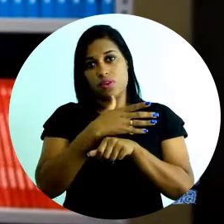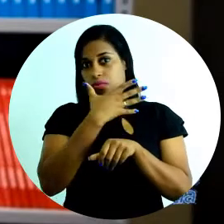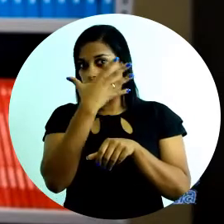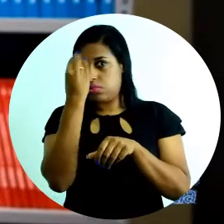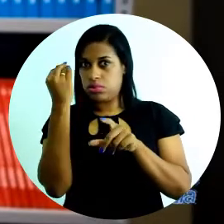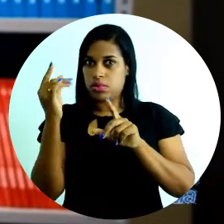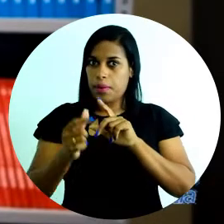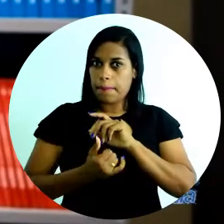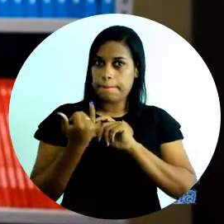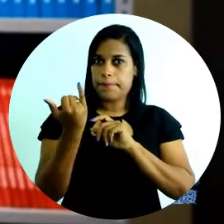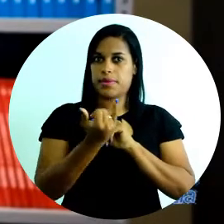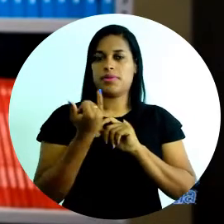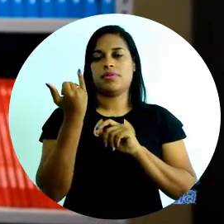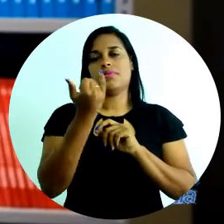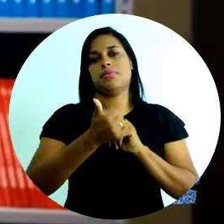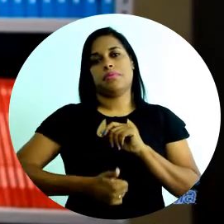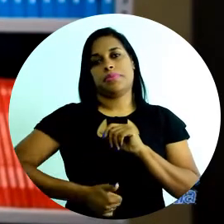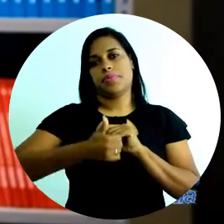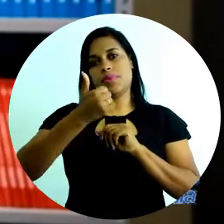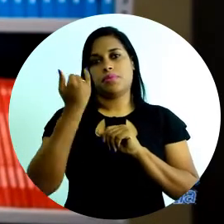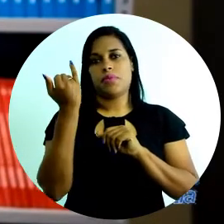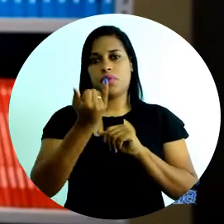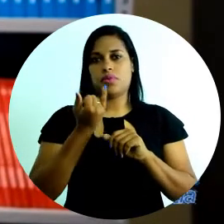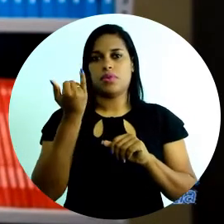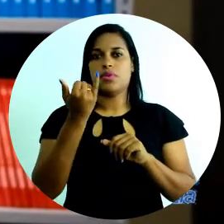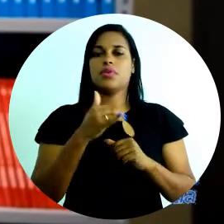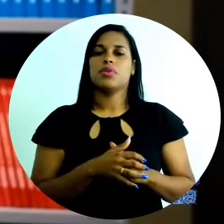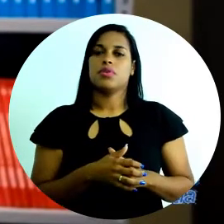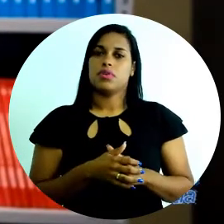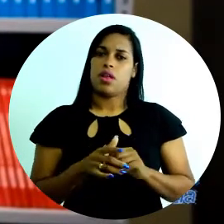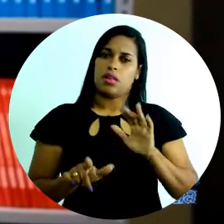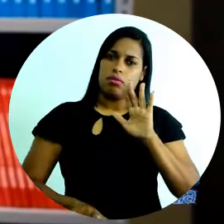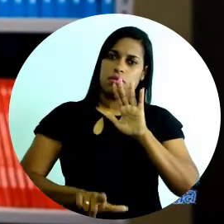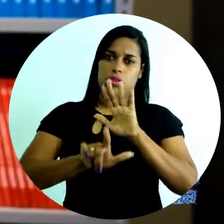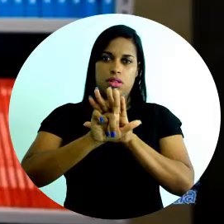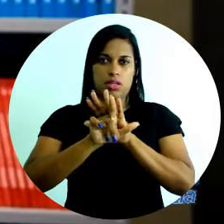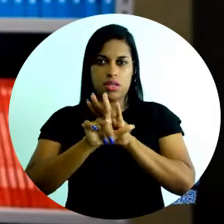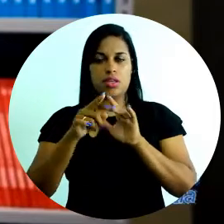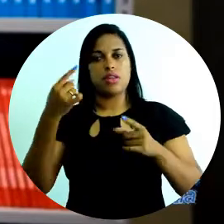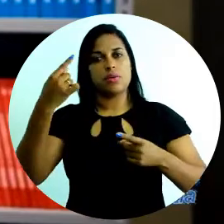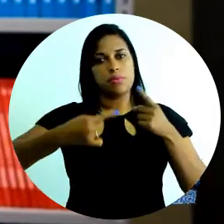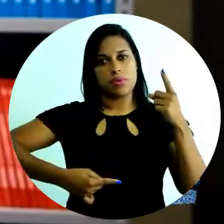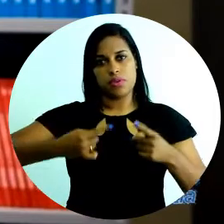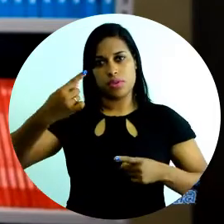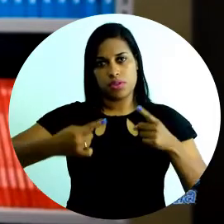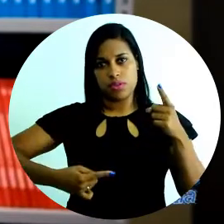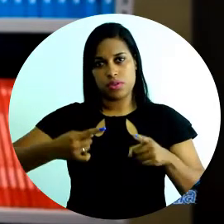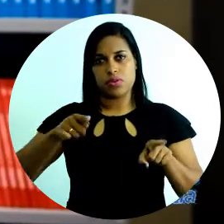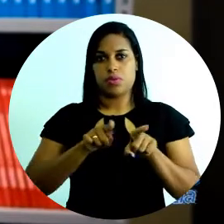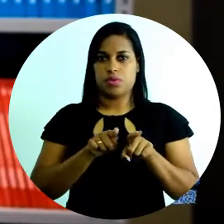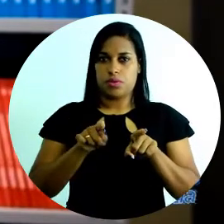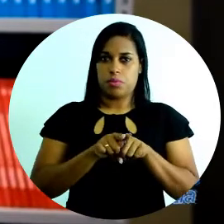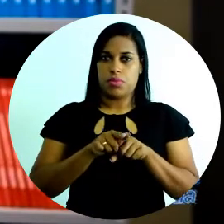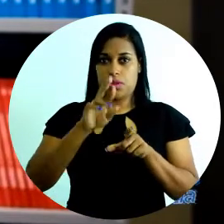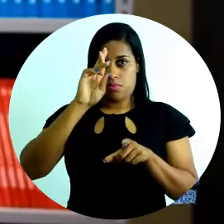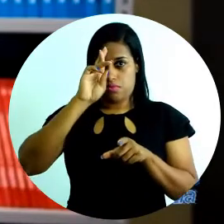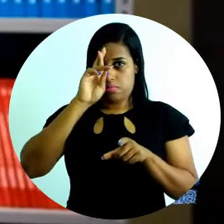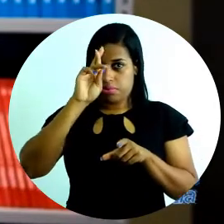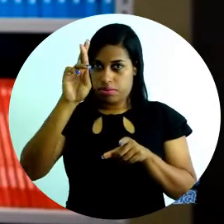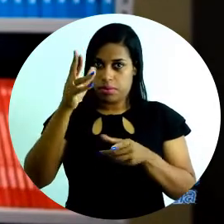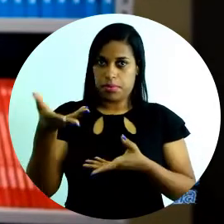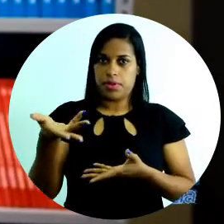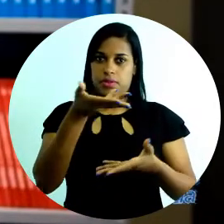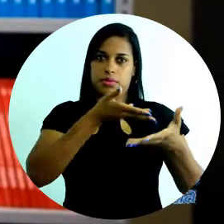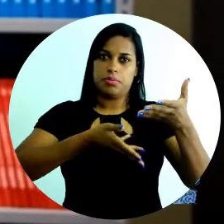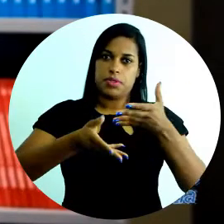Não esqueçam, né, dos pontos principais, né, da questão da legalidade, né, da questão do ato político, que é o ato de gerir a escola, e